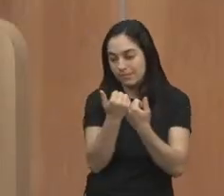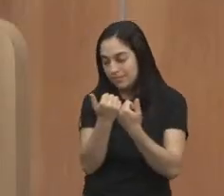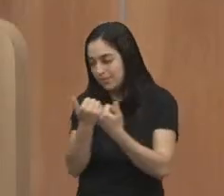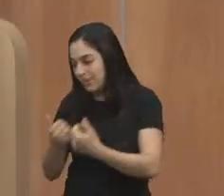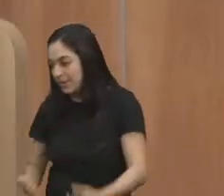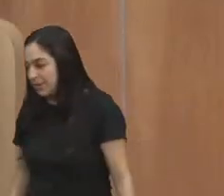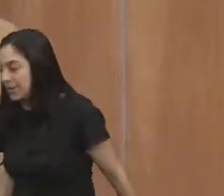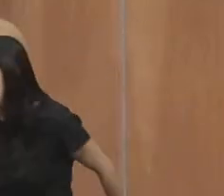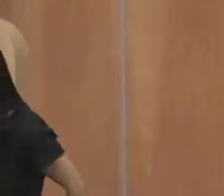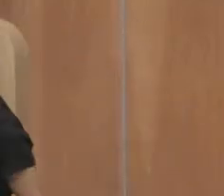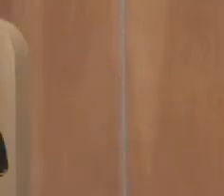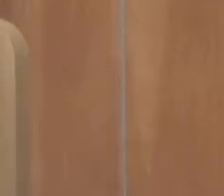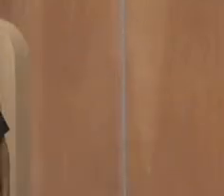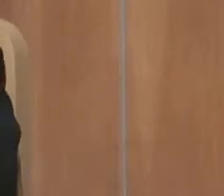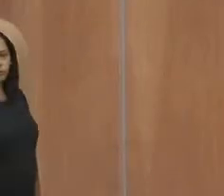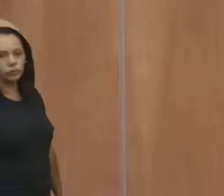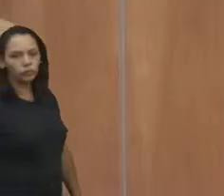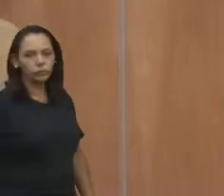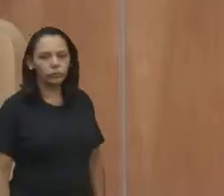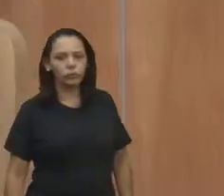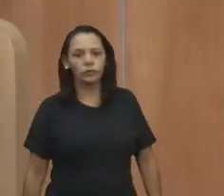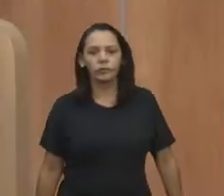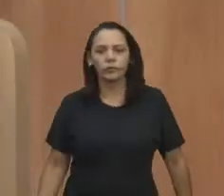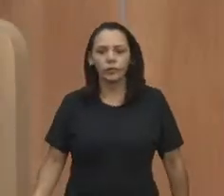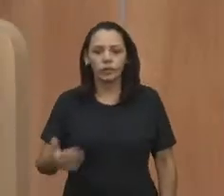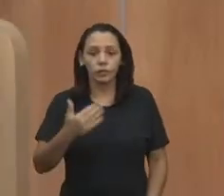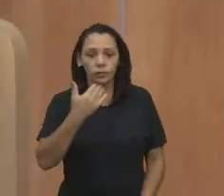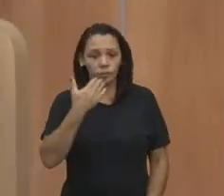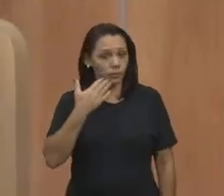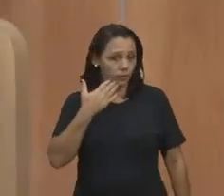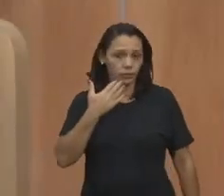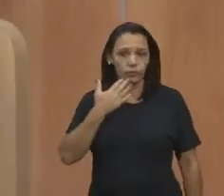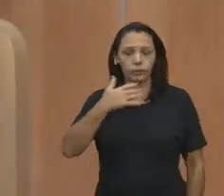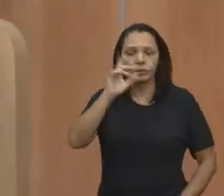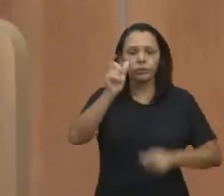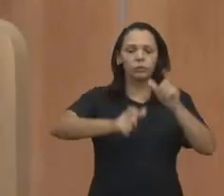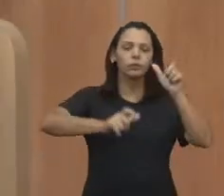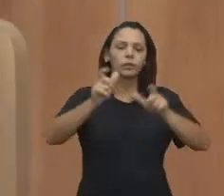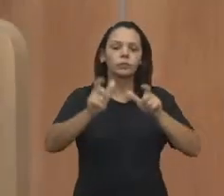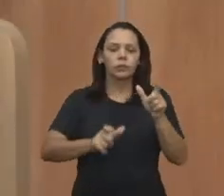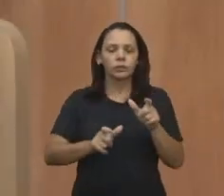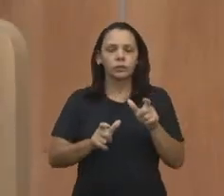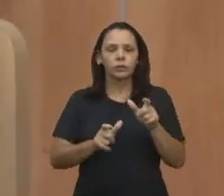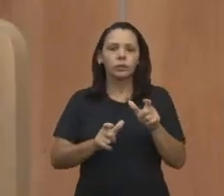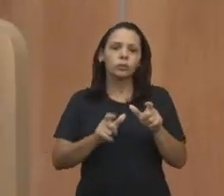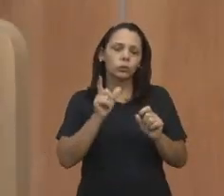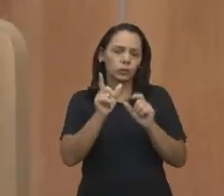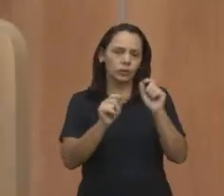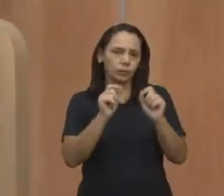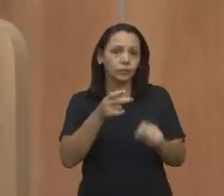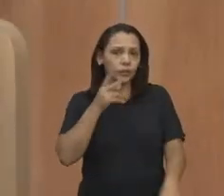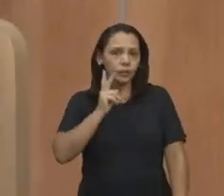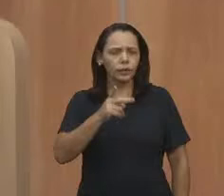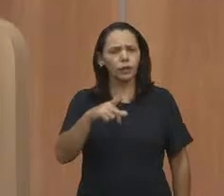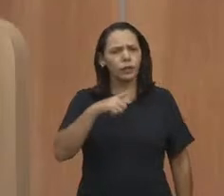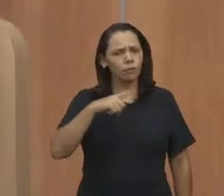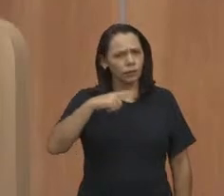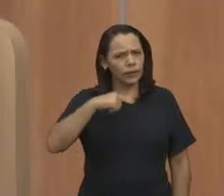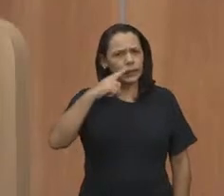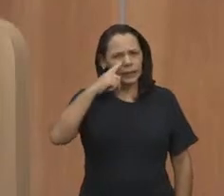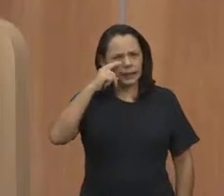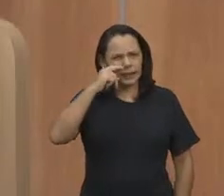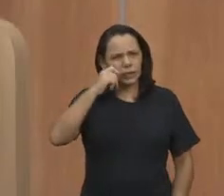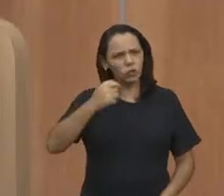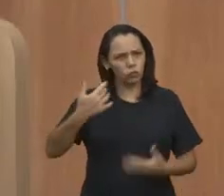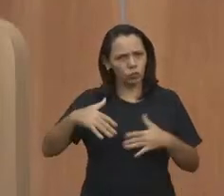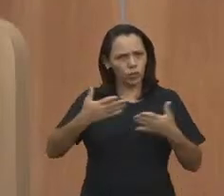ouvindo a procurarem sempre a destinar esses resíduos para os leves. A gente sabe que, às vezes, um leve